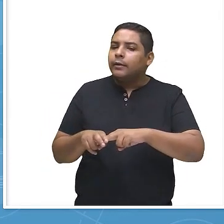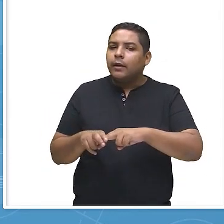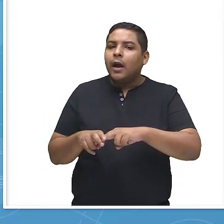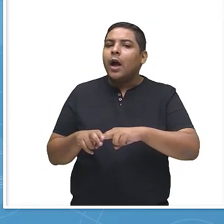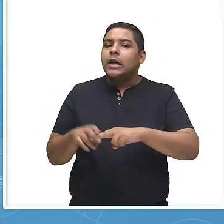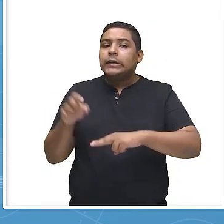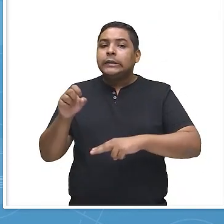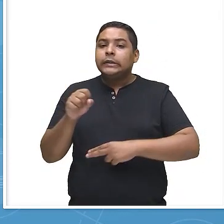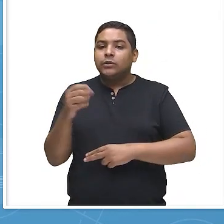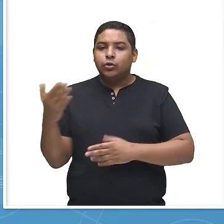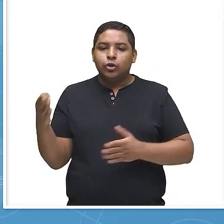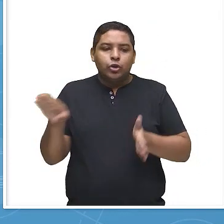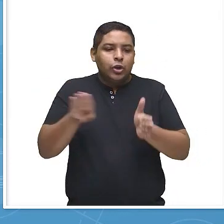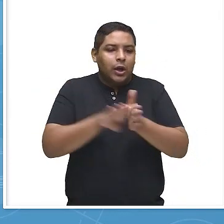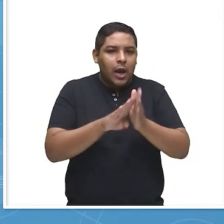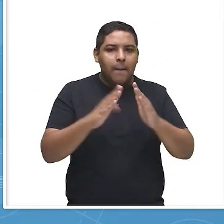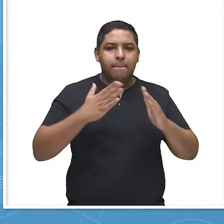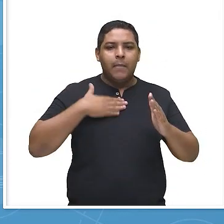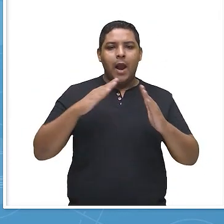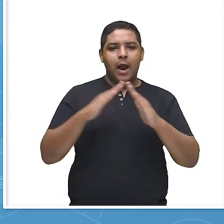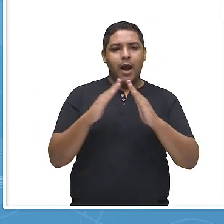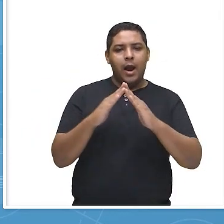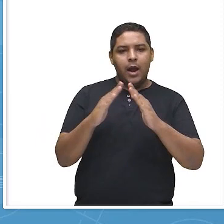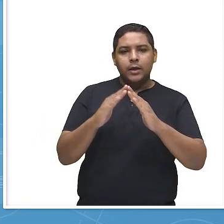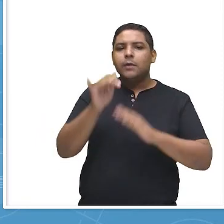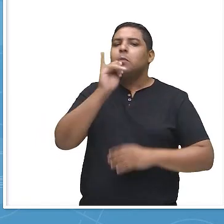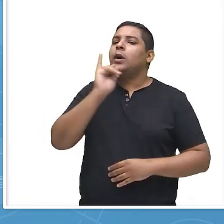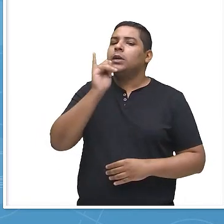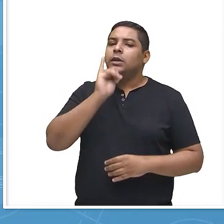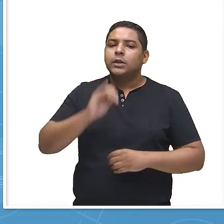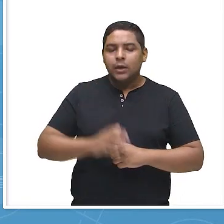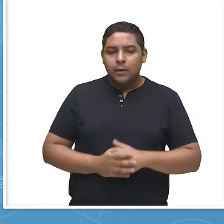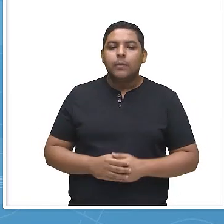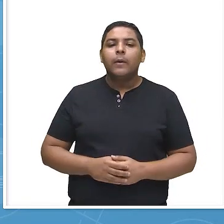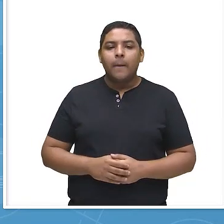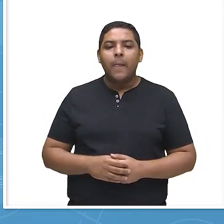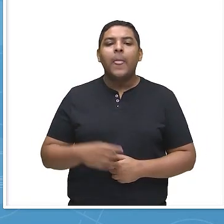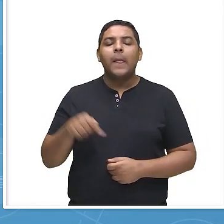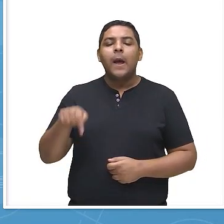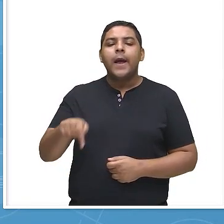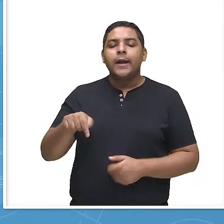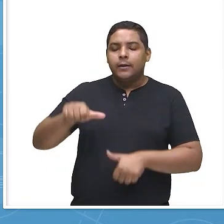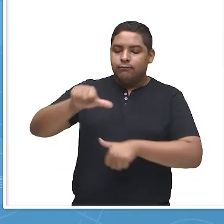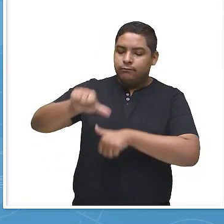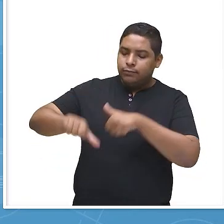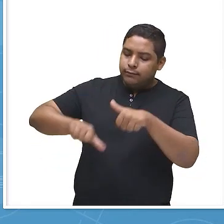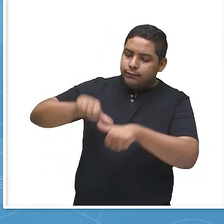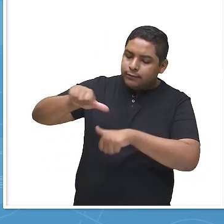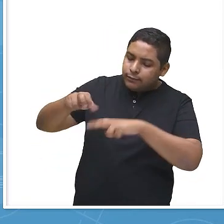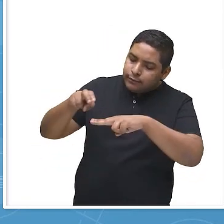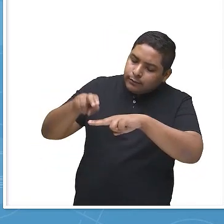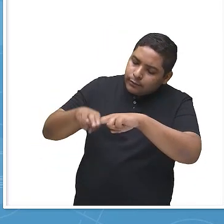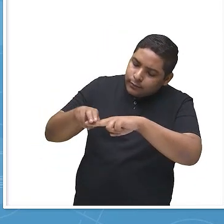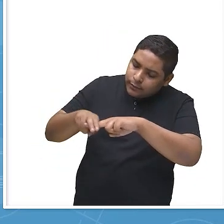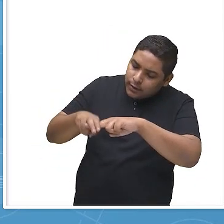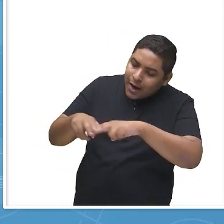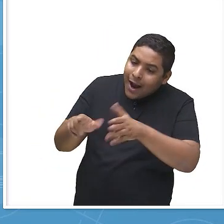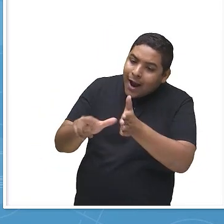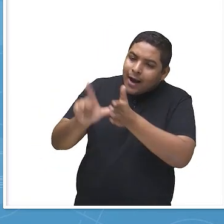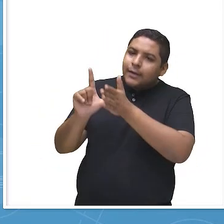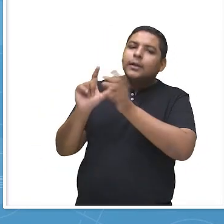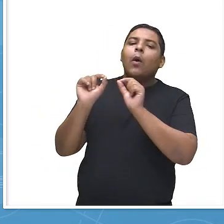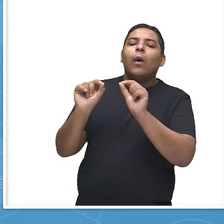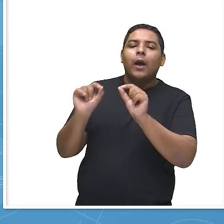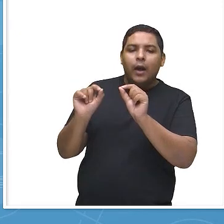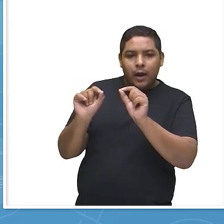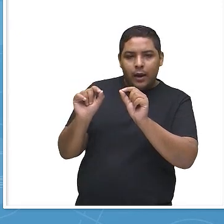agora, por exemplo, essa mesa, essa cadeira passou por um processo de transformação. Antes de estar na sua casa,